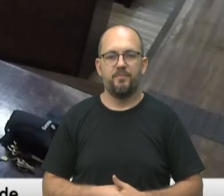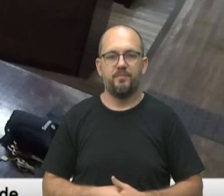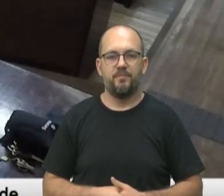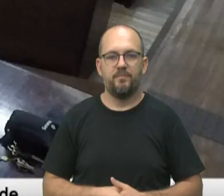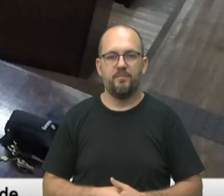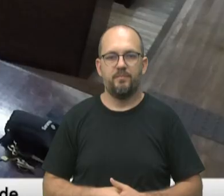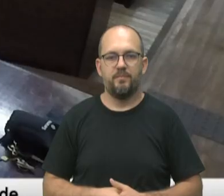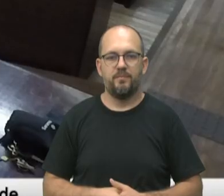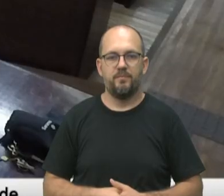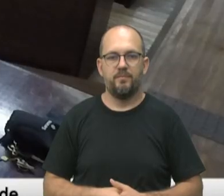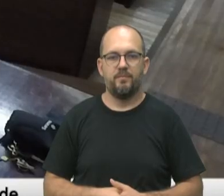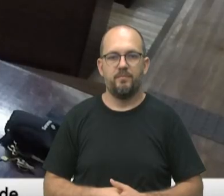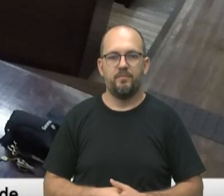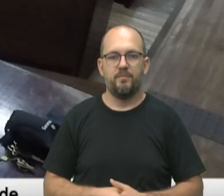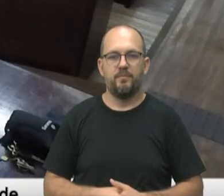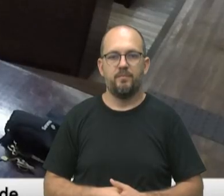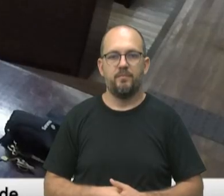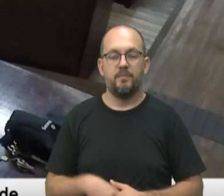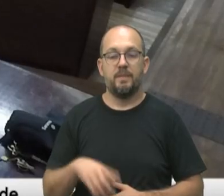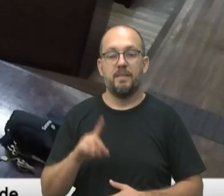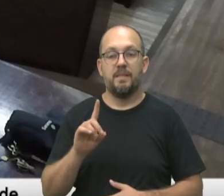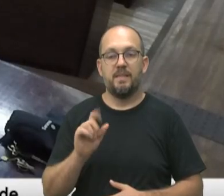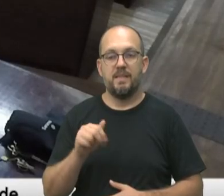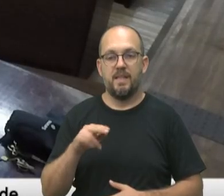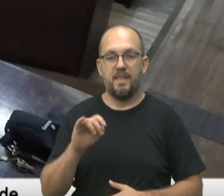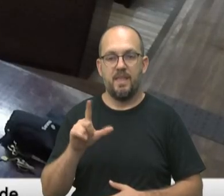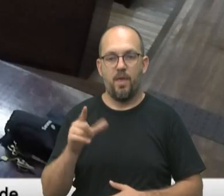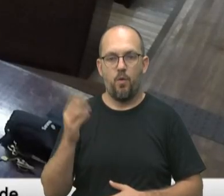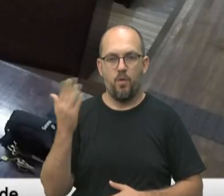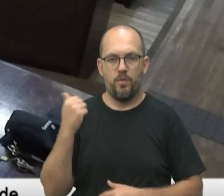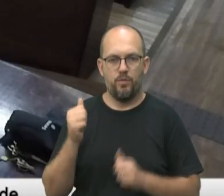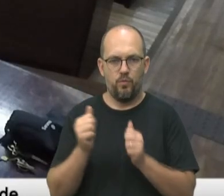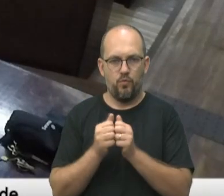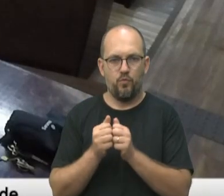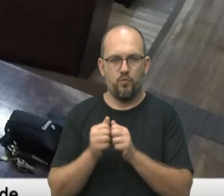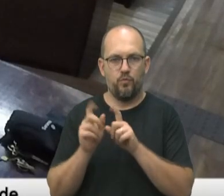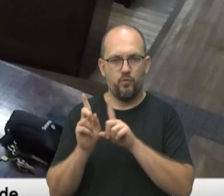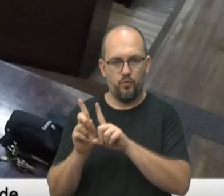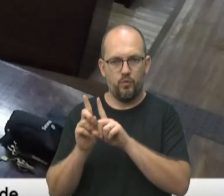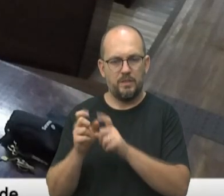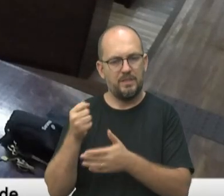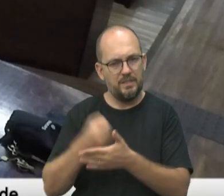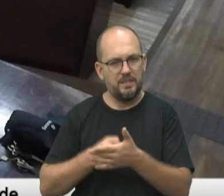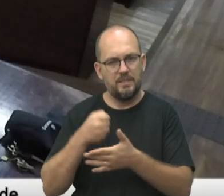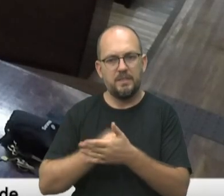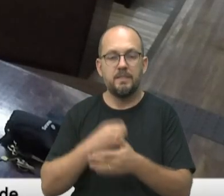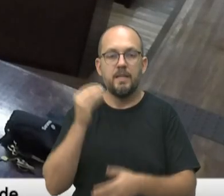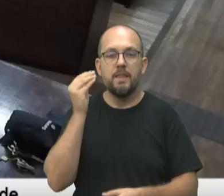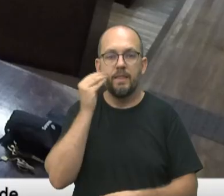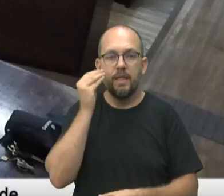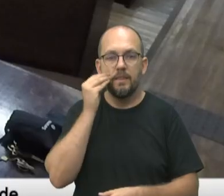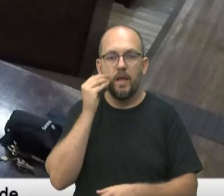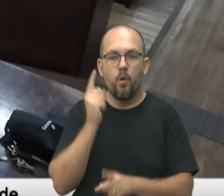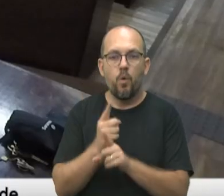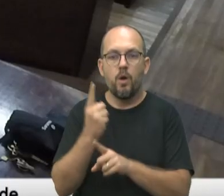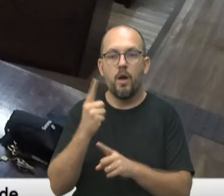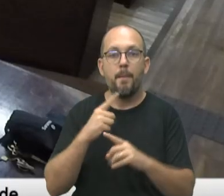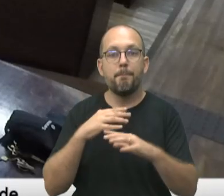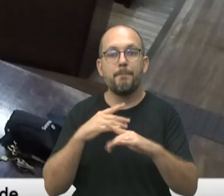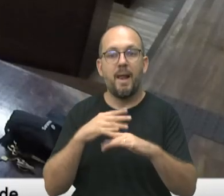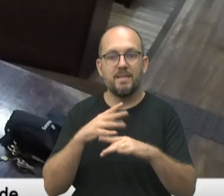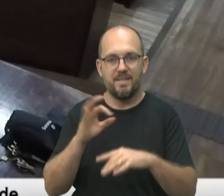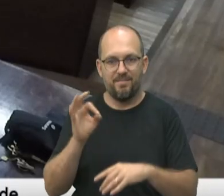Daniel, e eu estive ao lado do Daniel naquela luta que nós tivemos para tentar achar uma praça, né,